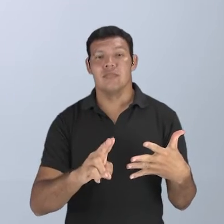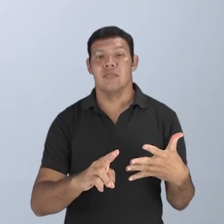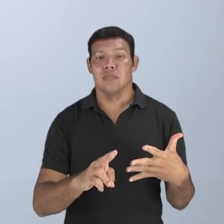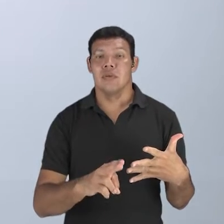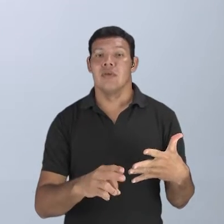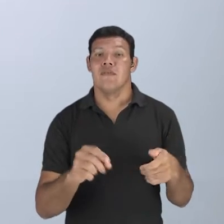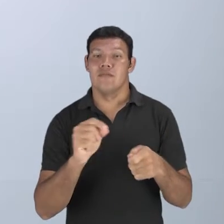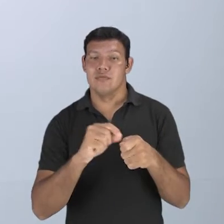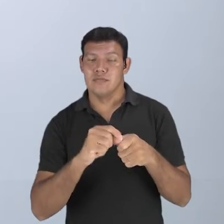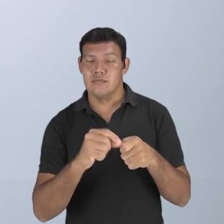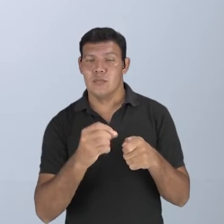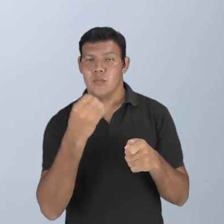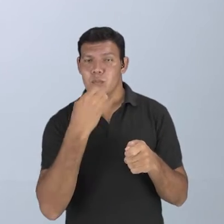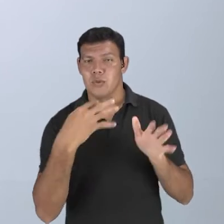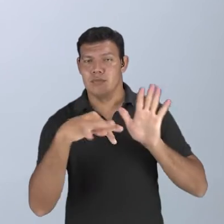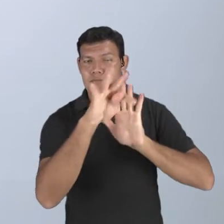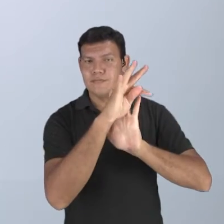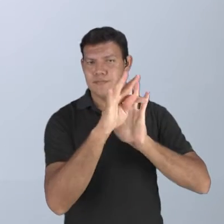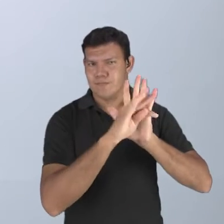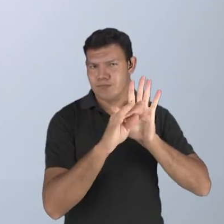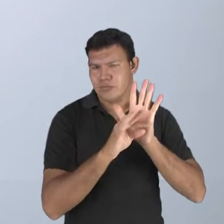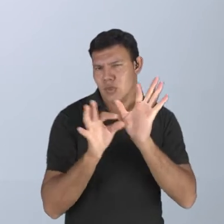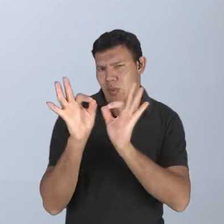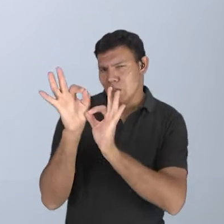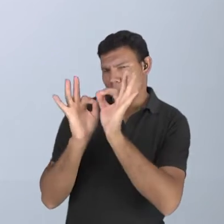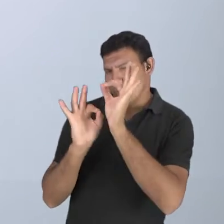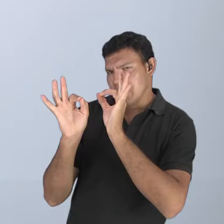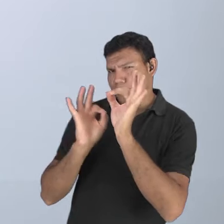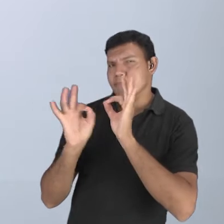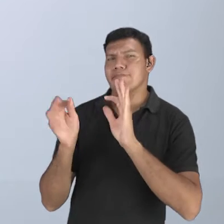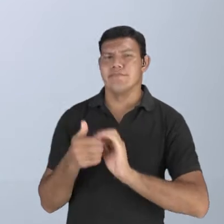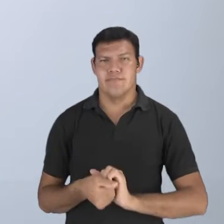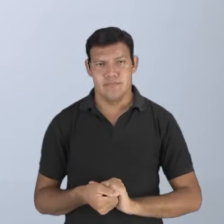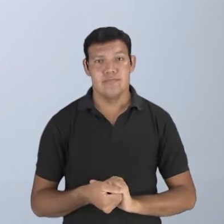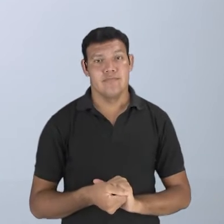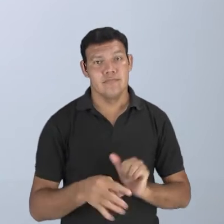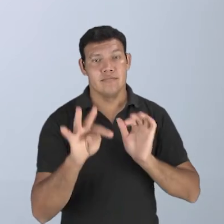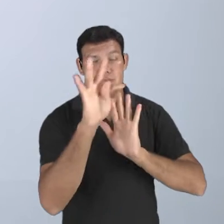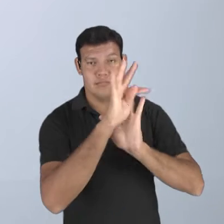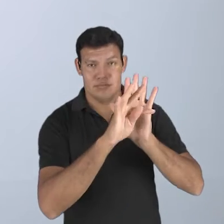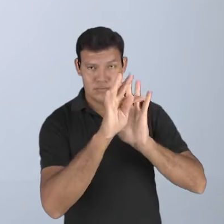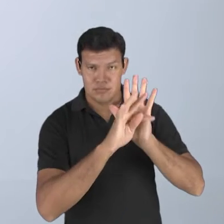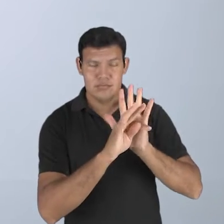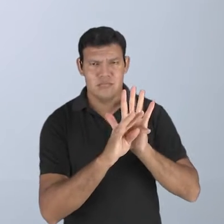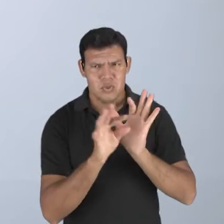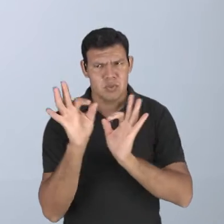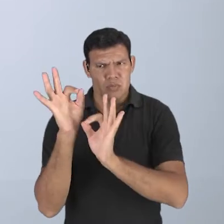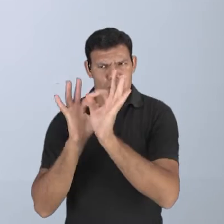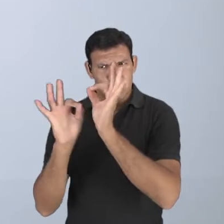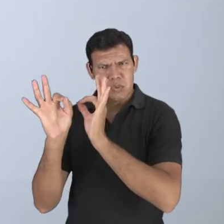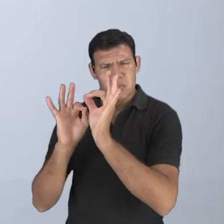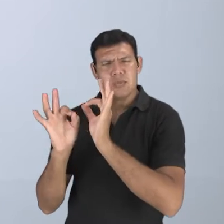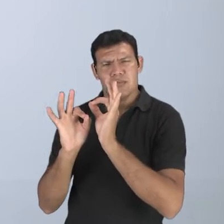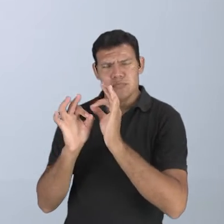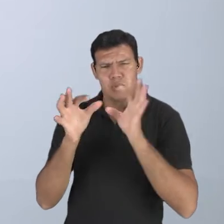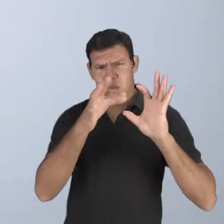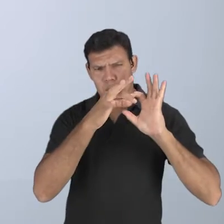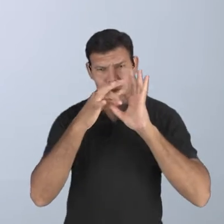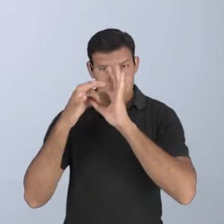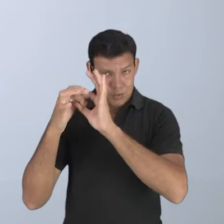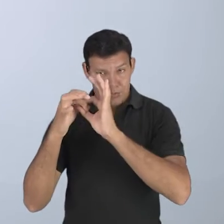texto, para tentar ali organizar, deixar o nosso texto bem organizado, coeso, tá